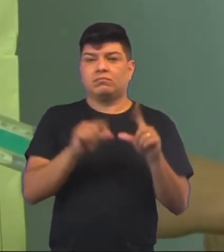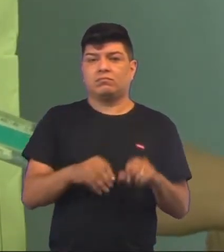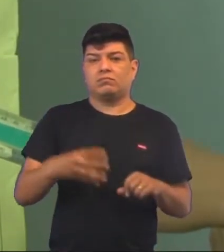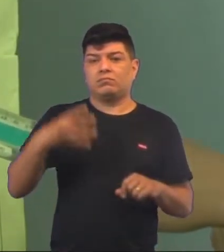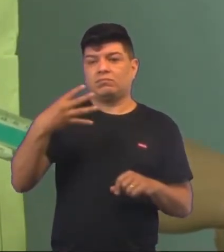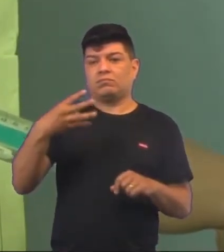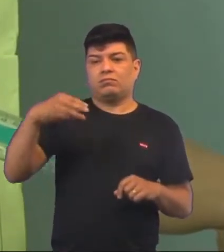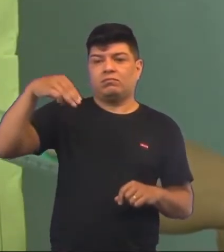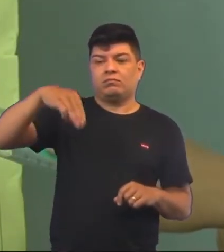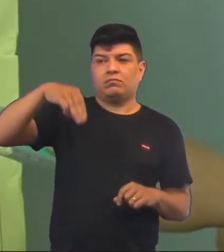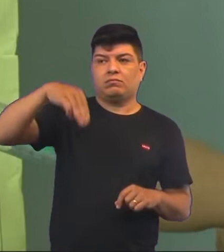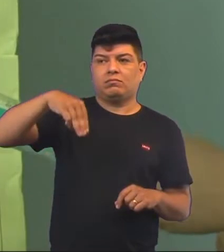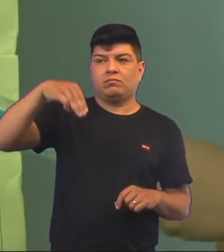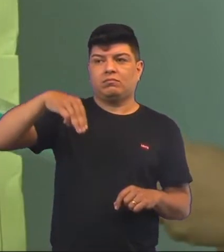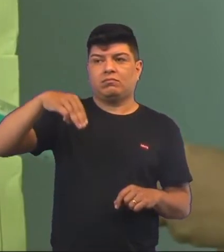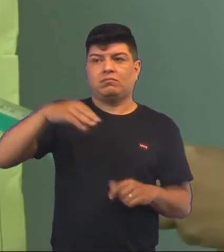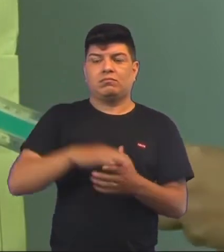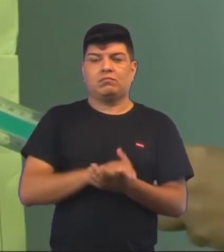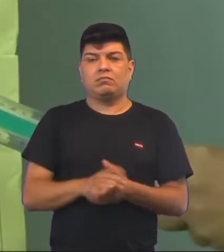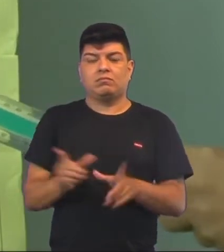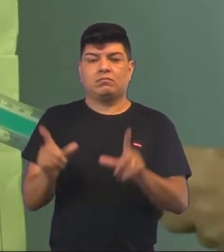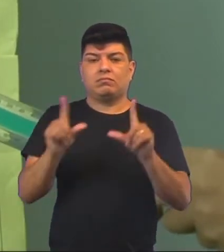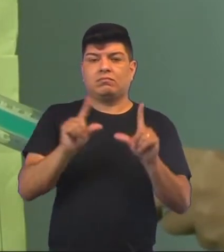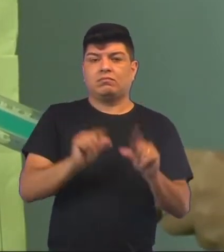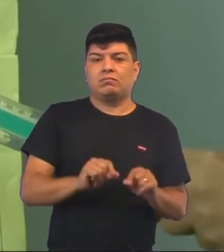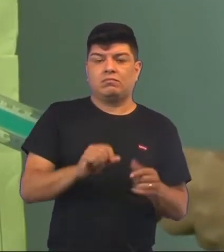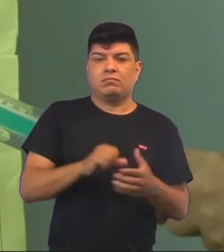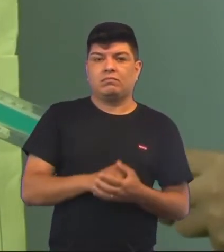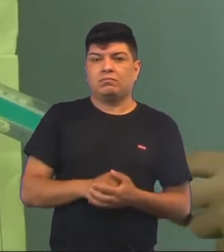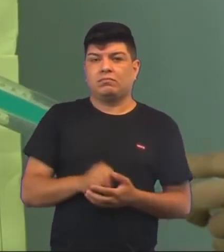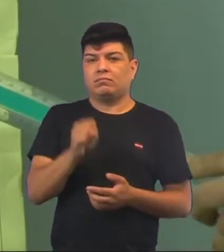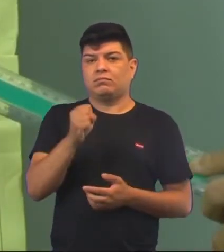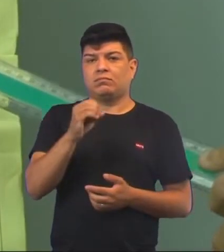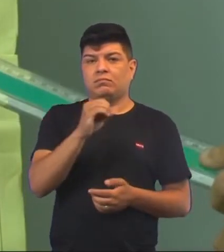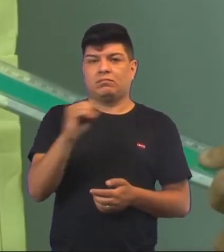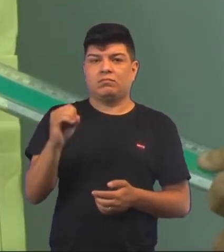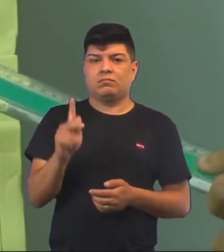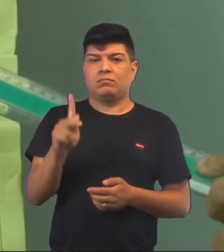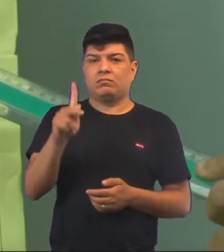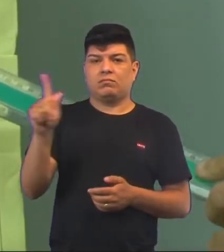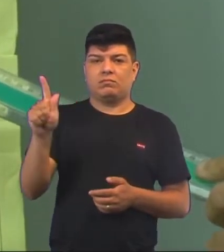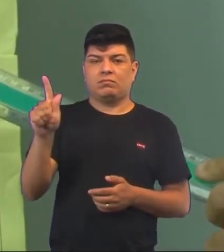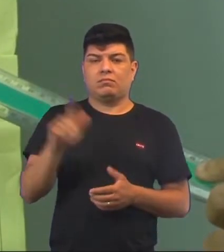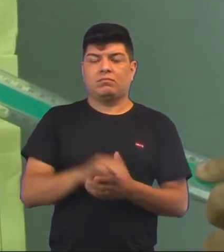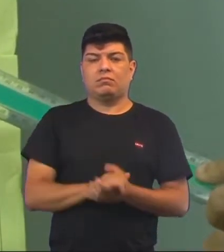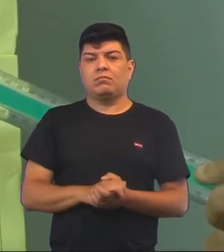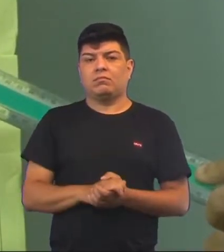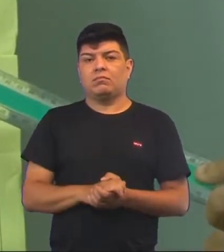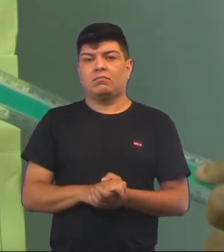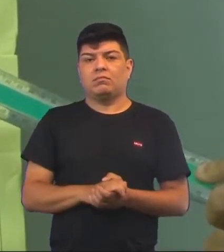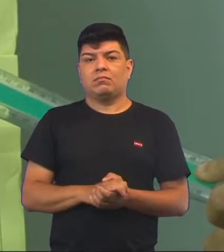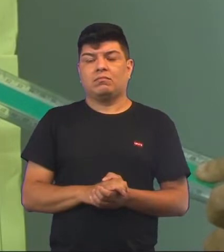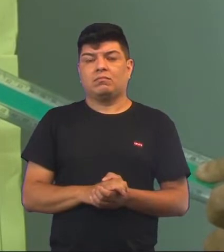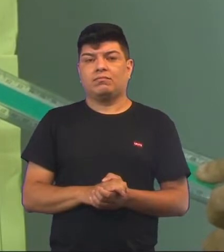menos de 4 metros, ó, e menos de 800 quilos.